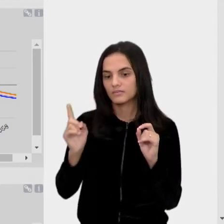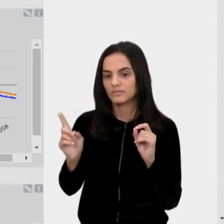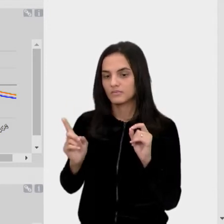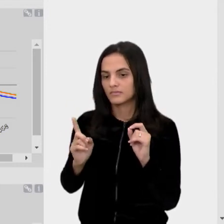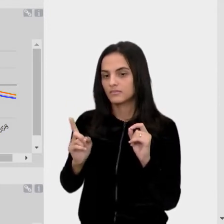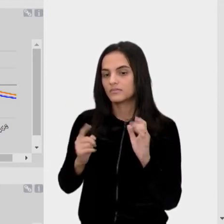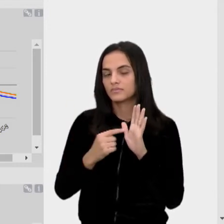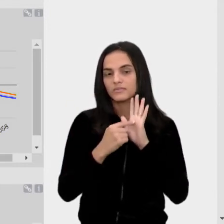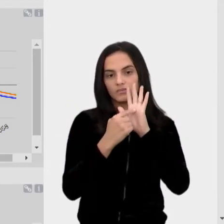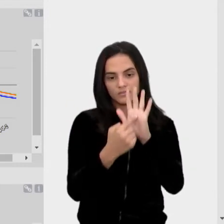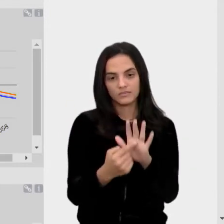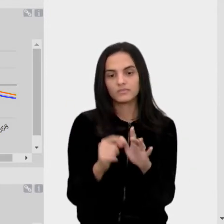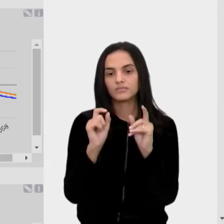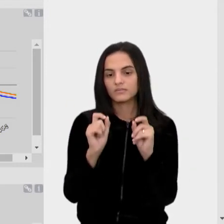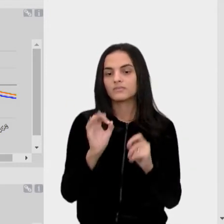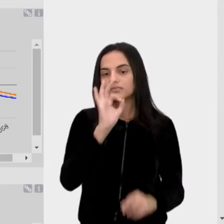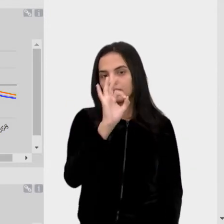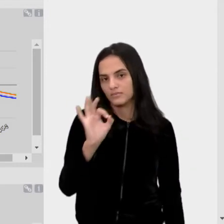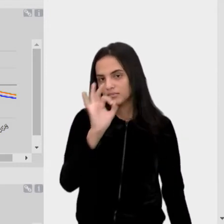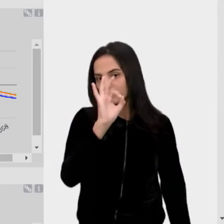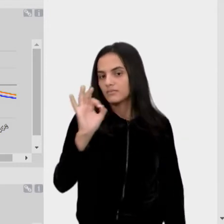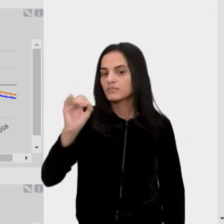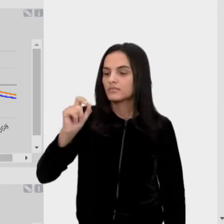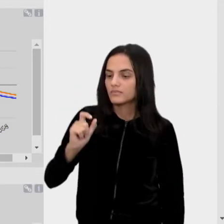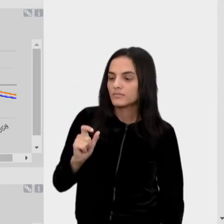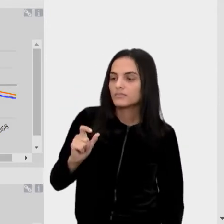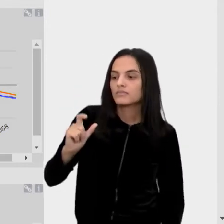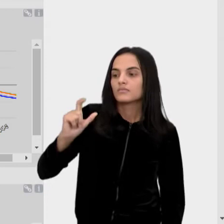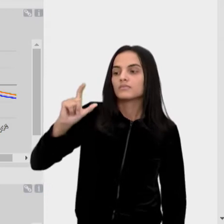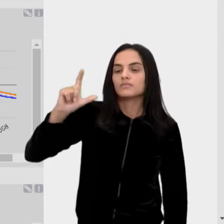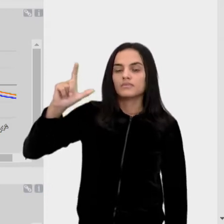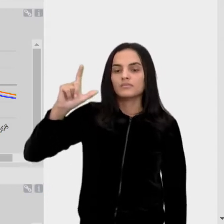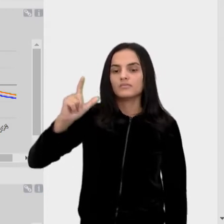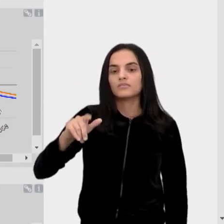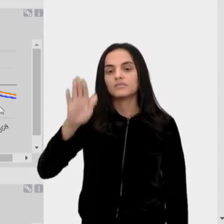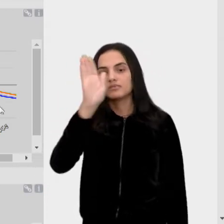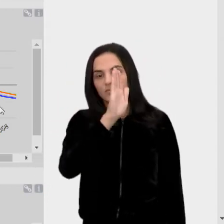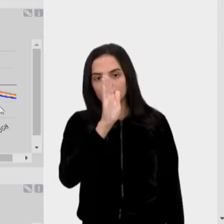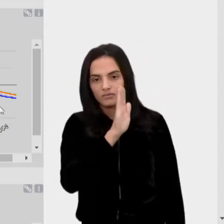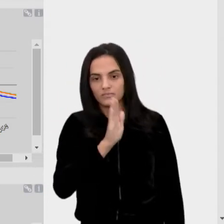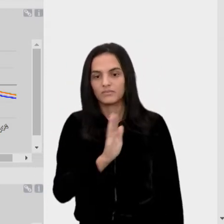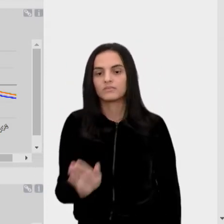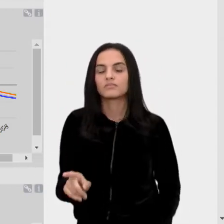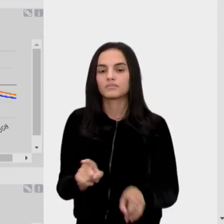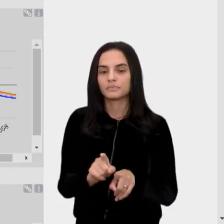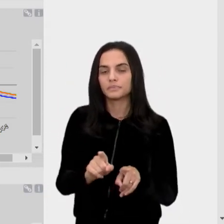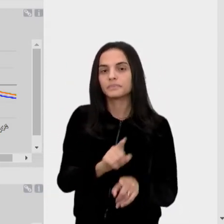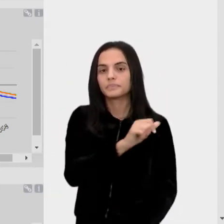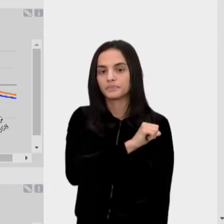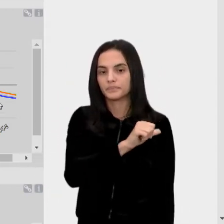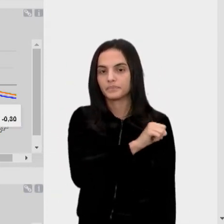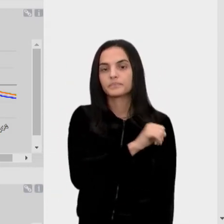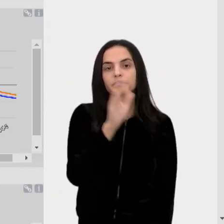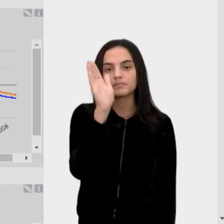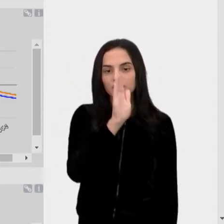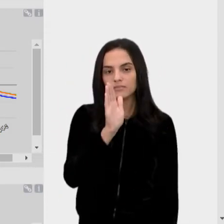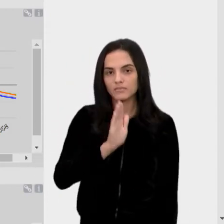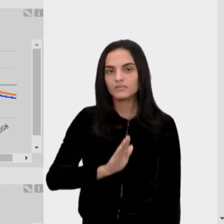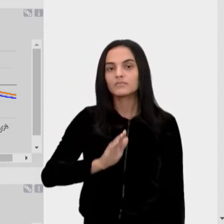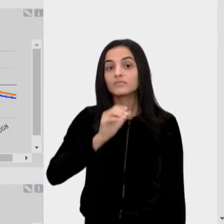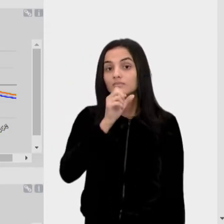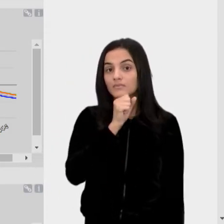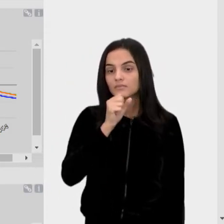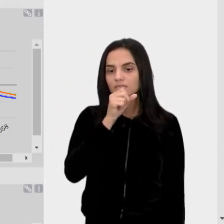aqui mostrando, né, a taxa de crescimento aqui, né, do Brasil e do Rio de Janeiro. Então o Brasil lá está em laranja,